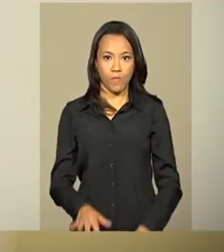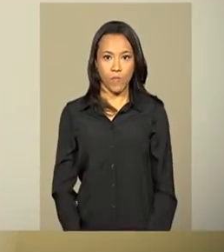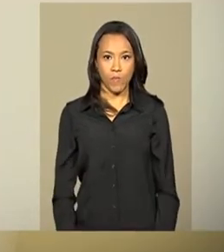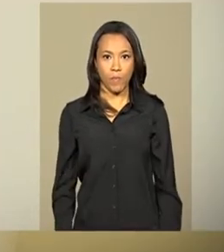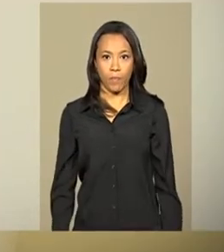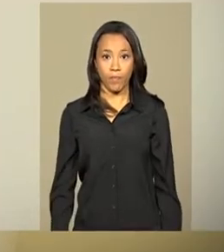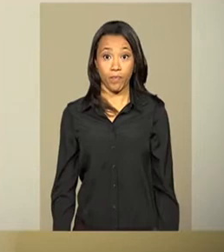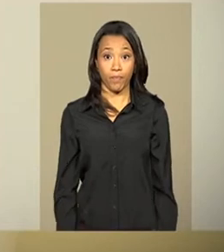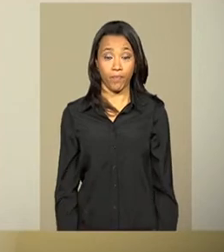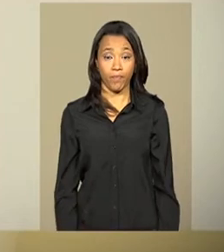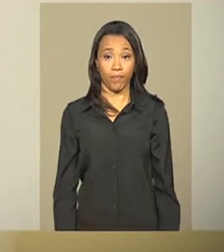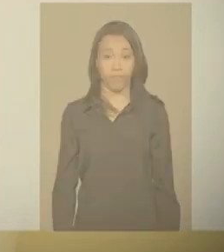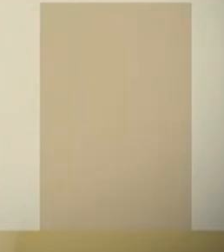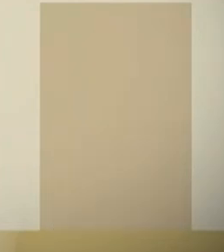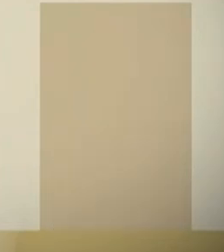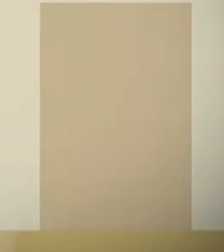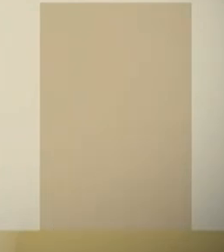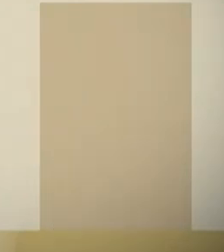gente